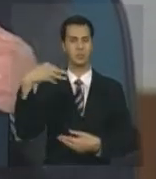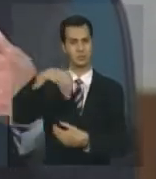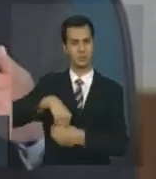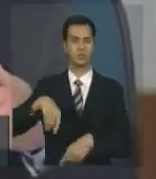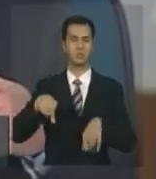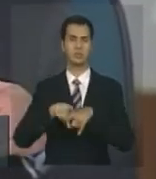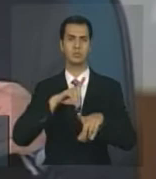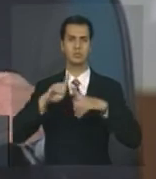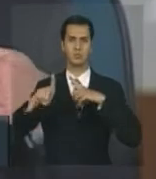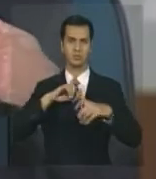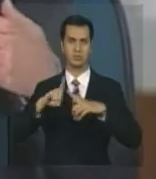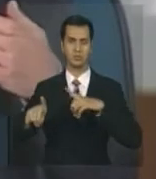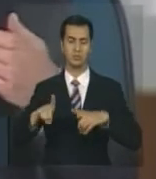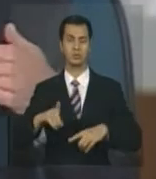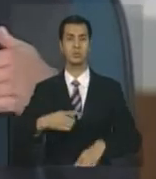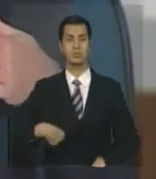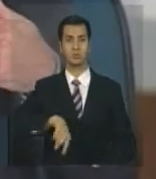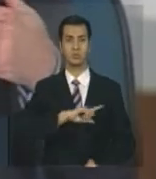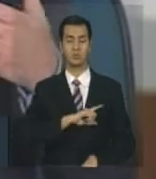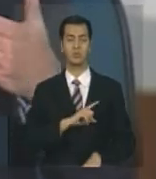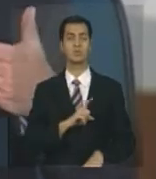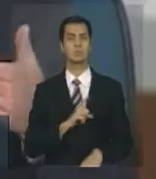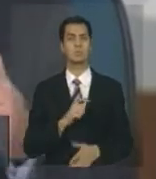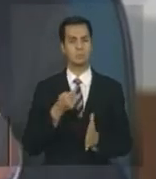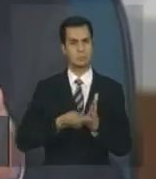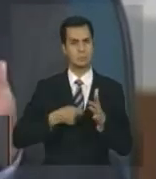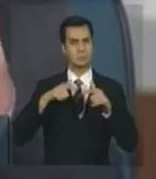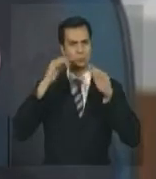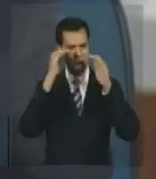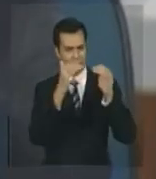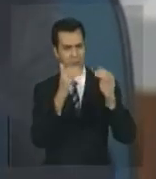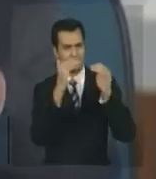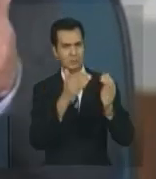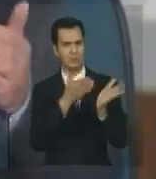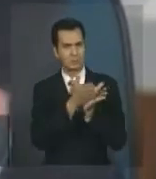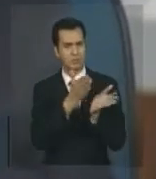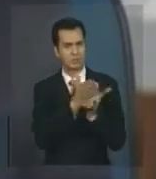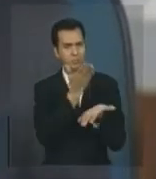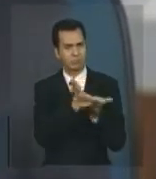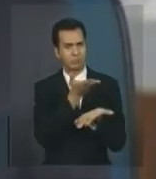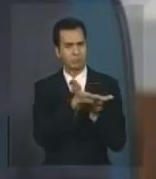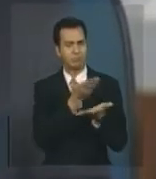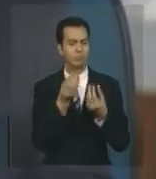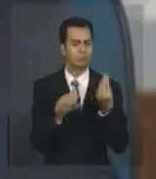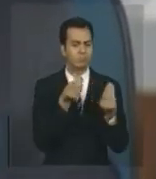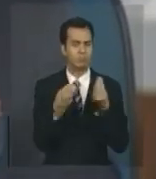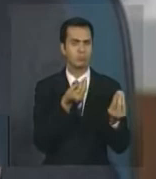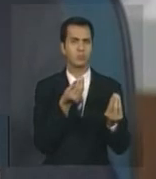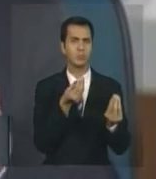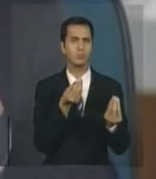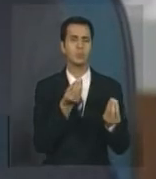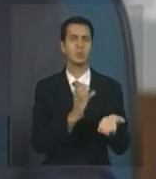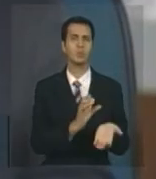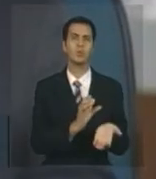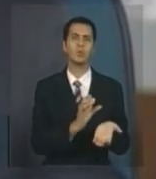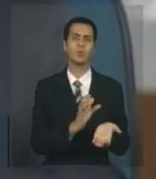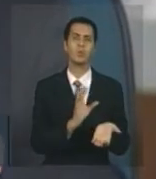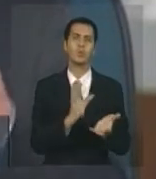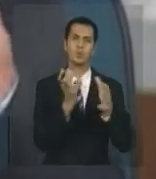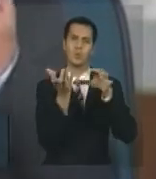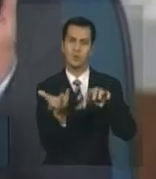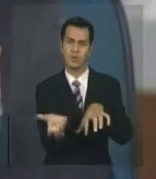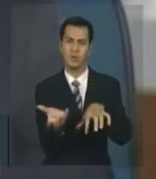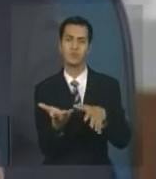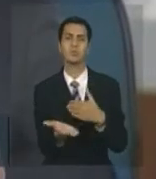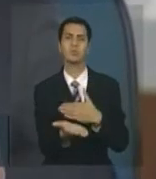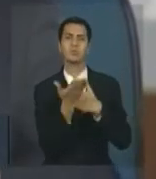está debruçado, um grupo de trabalho, analisando essas contribuições da Câmara e do Senado, para que até o mês de março a